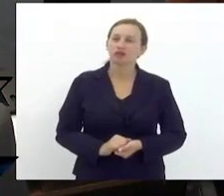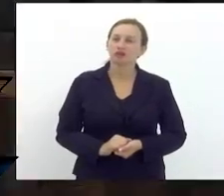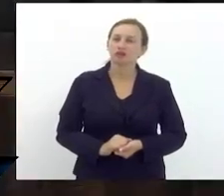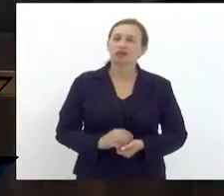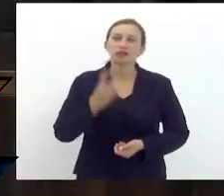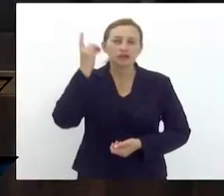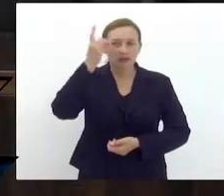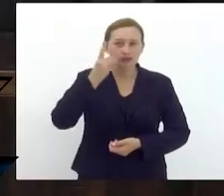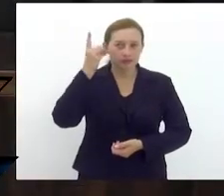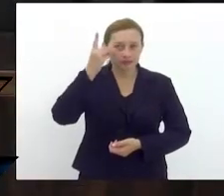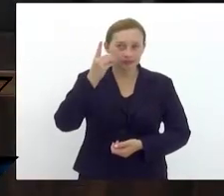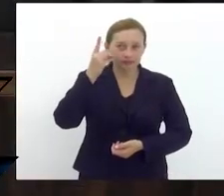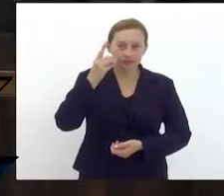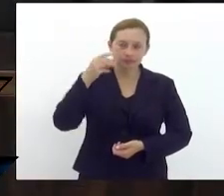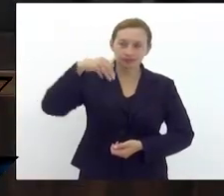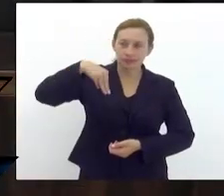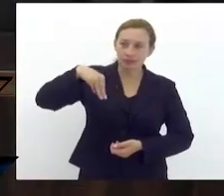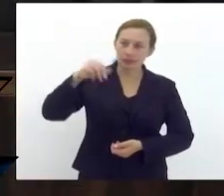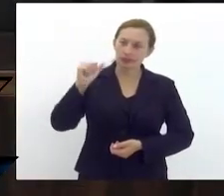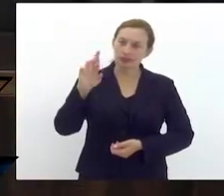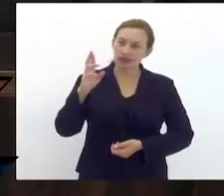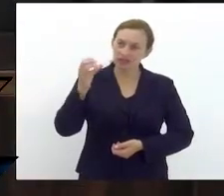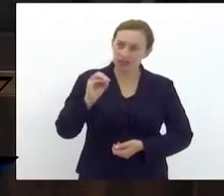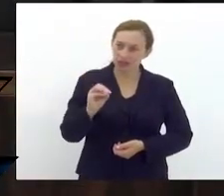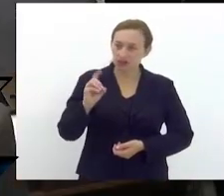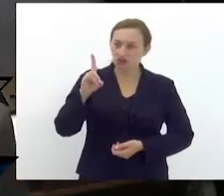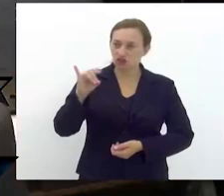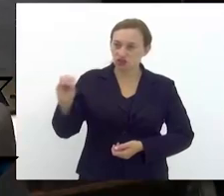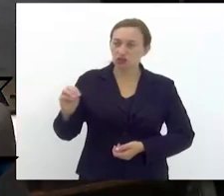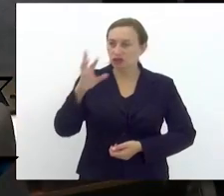Deputado Marcelo Dino por favor